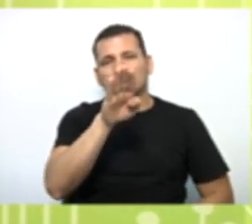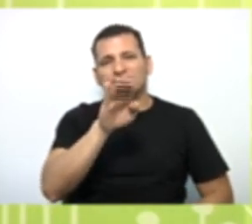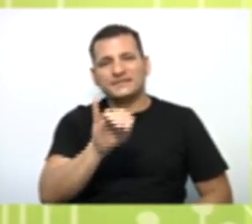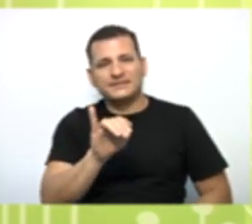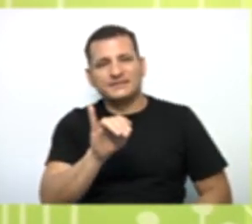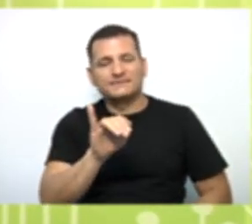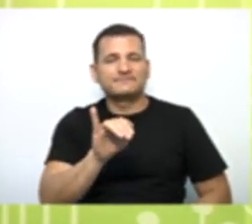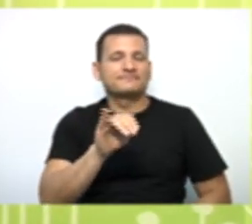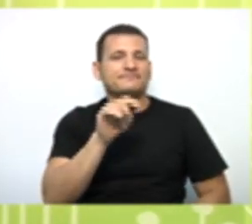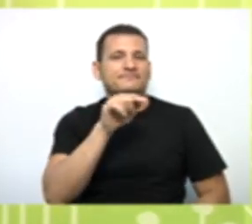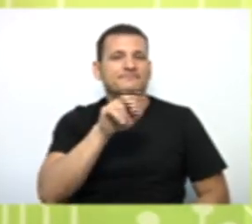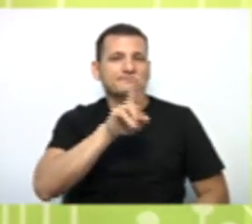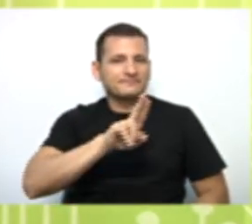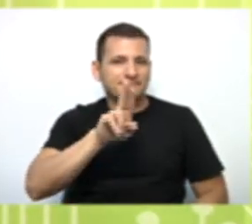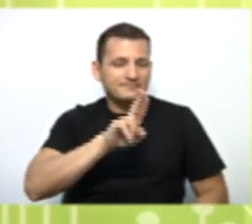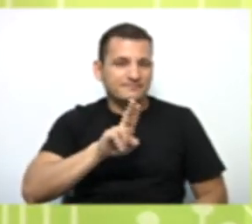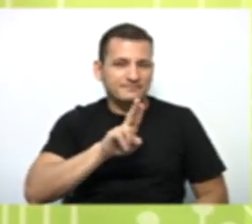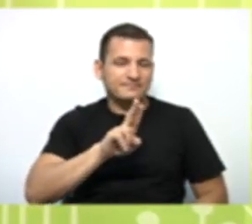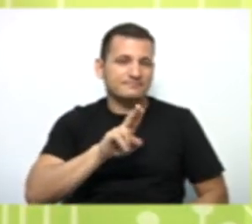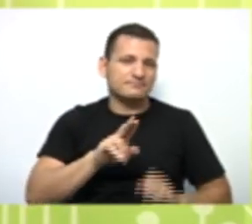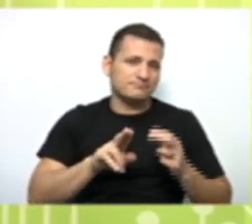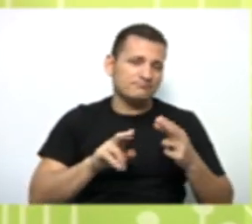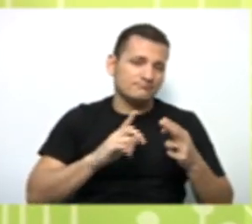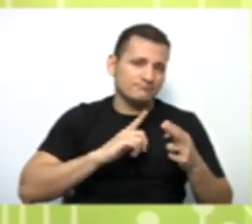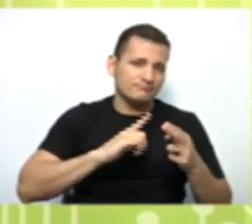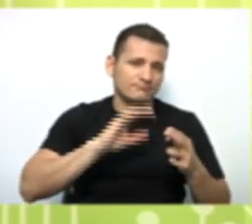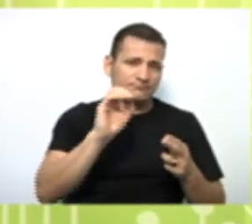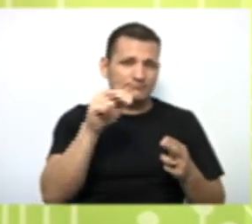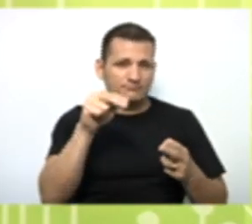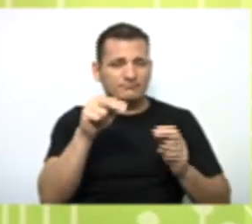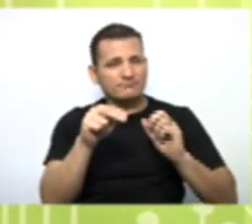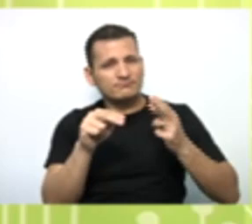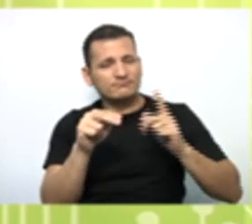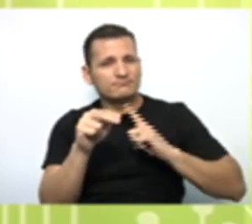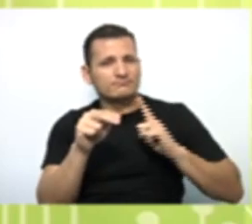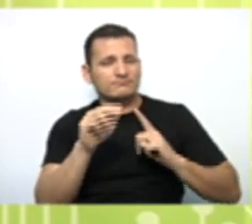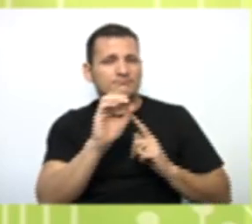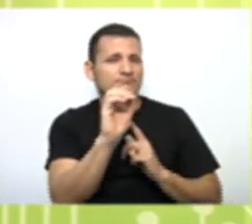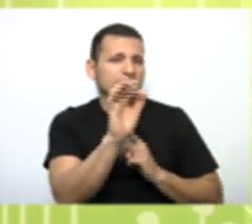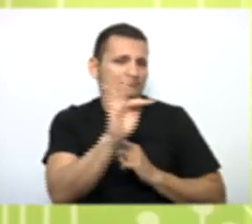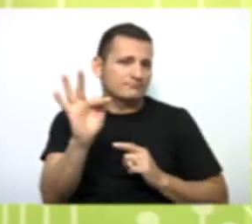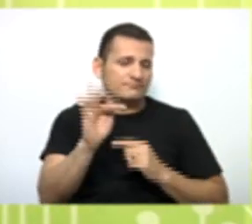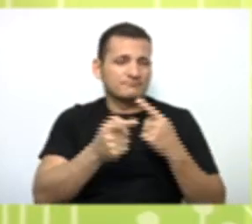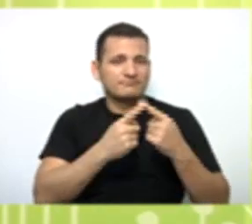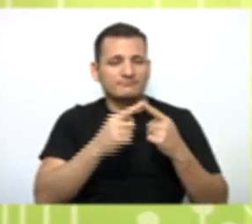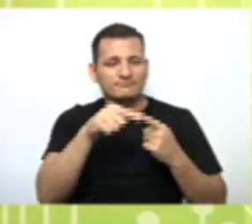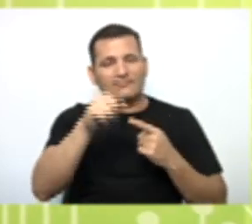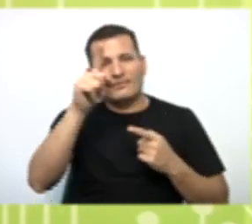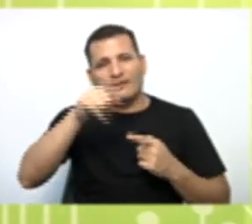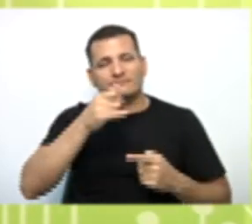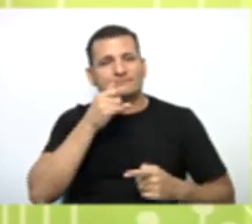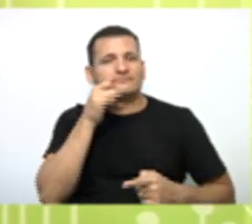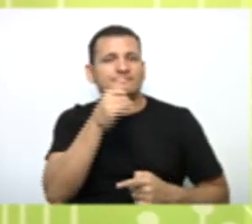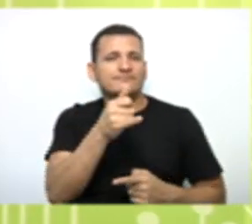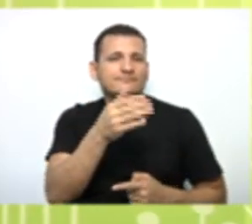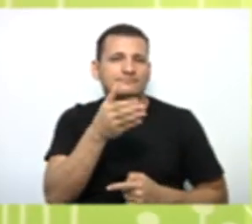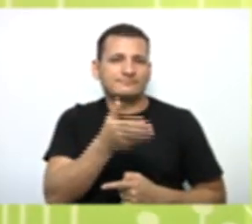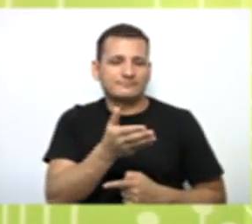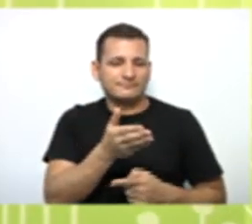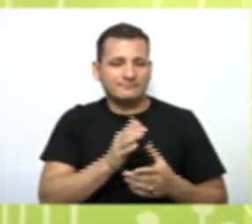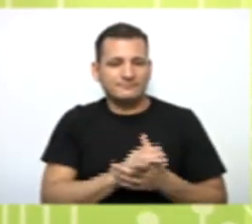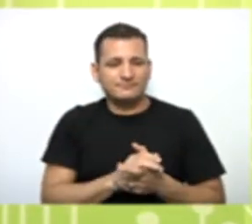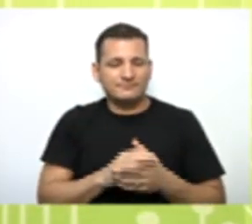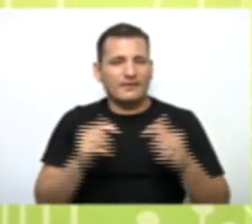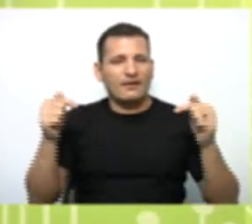binário? Ou está ligado ou está desligado, porque é um circuito eletrônico, né? Ele aqui,